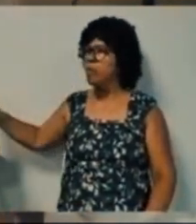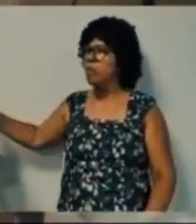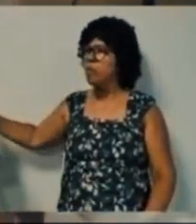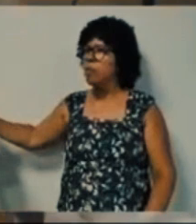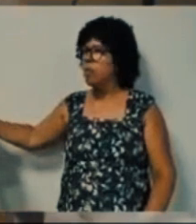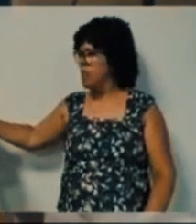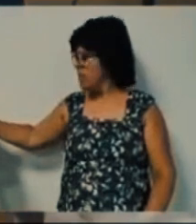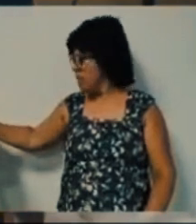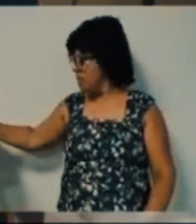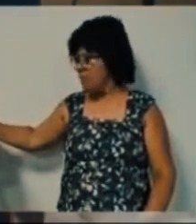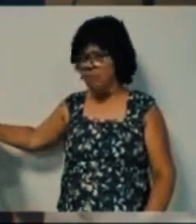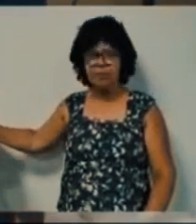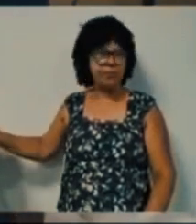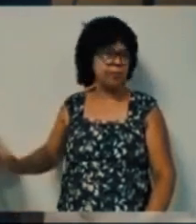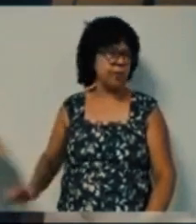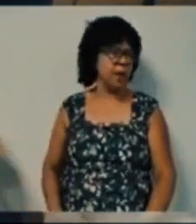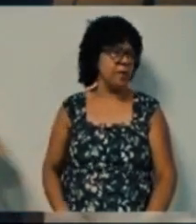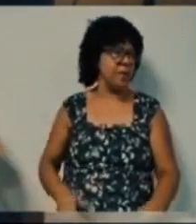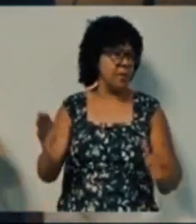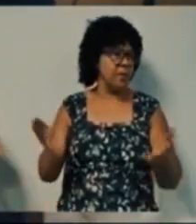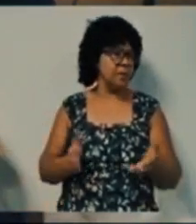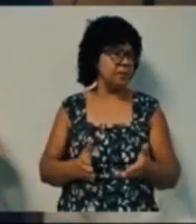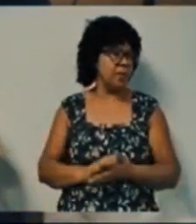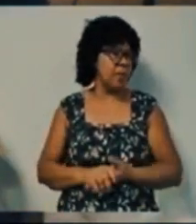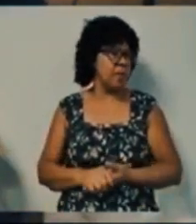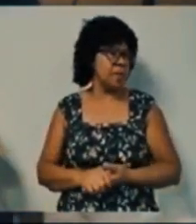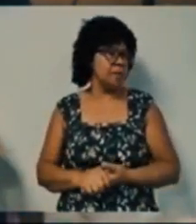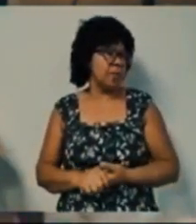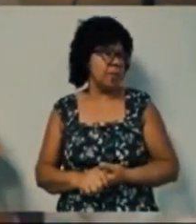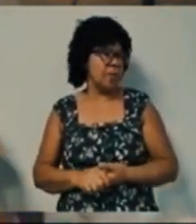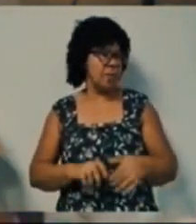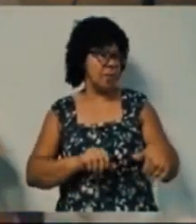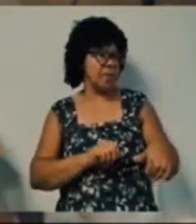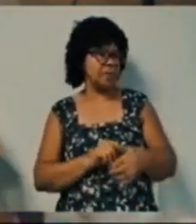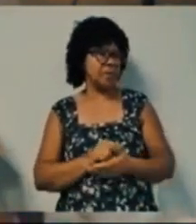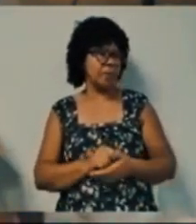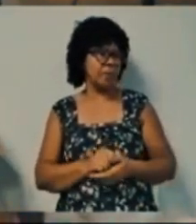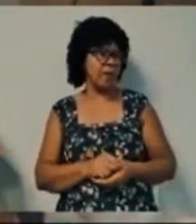Jesus vai desentupir artérias aqui nessa noite.